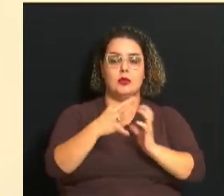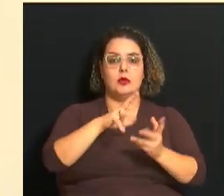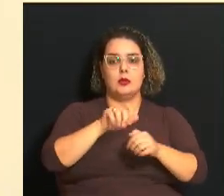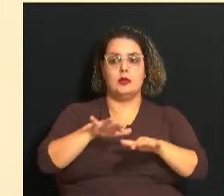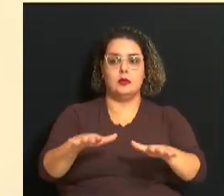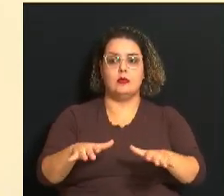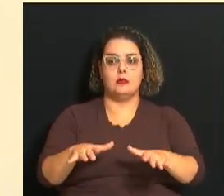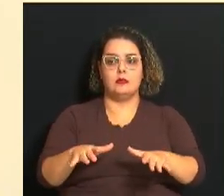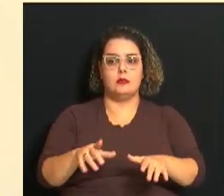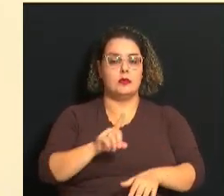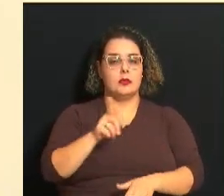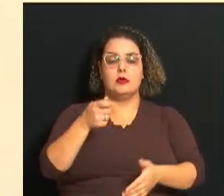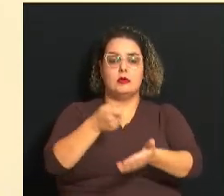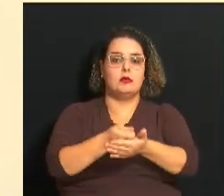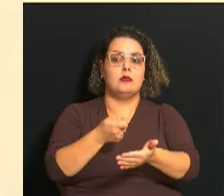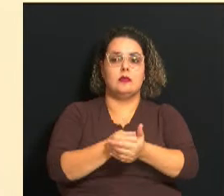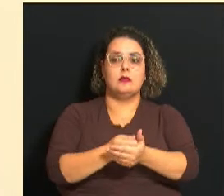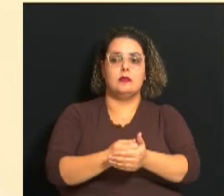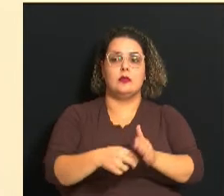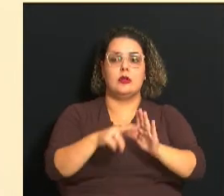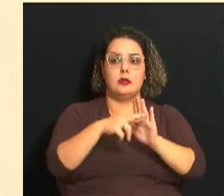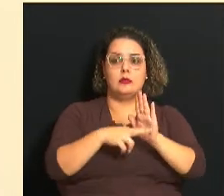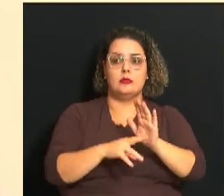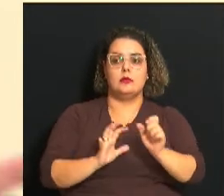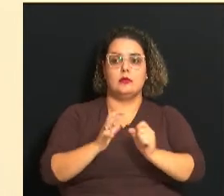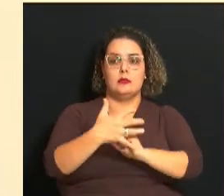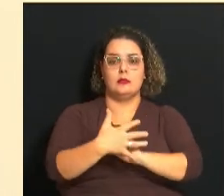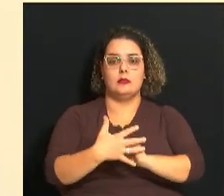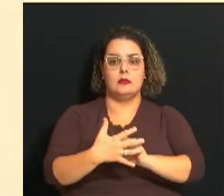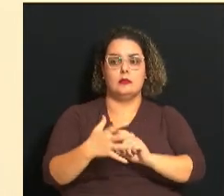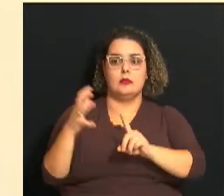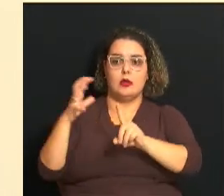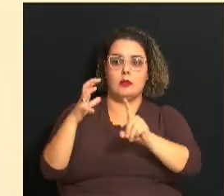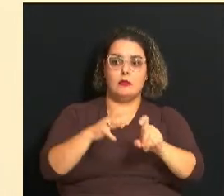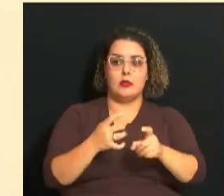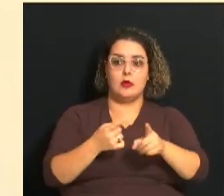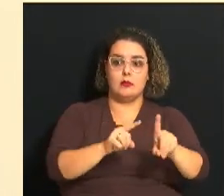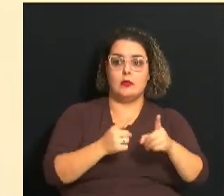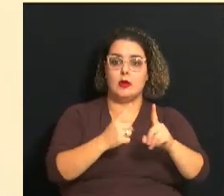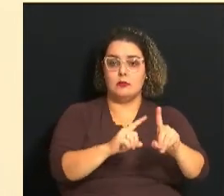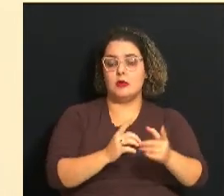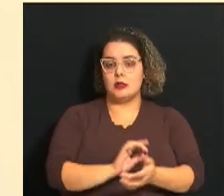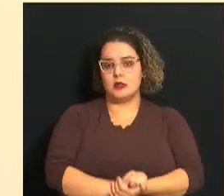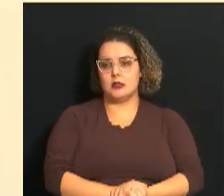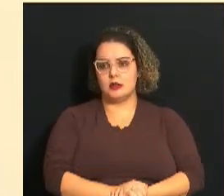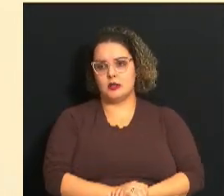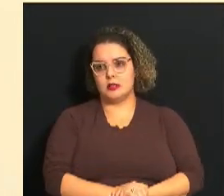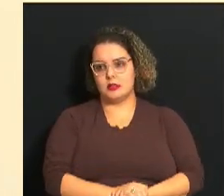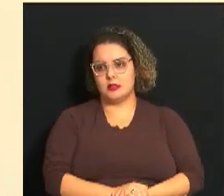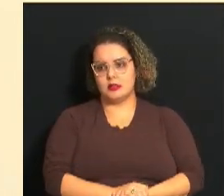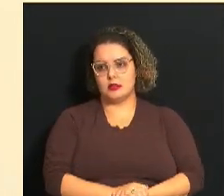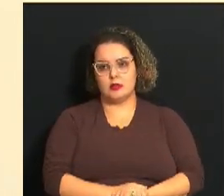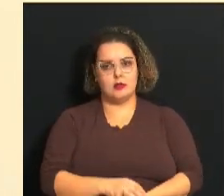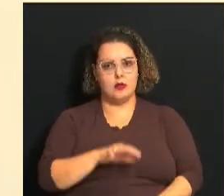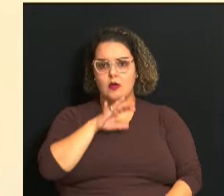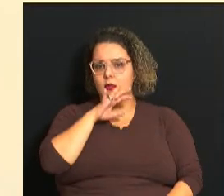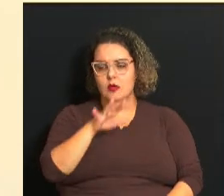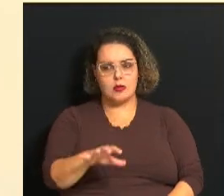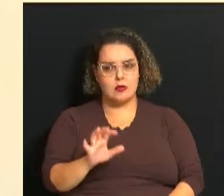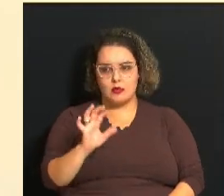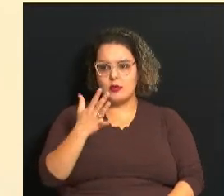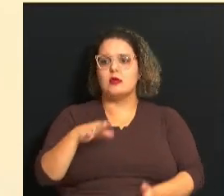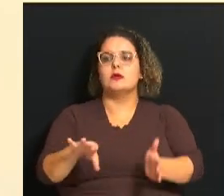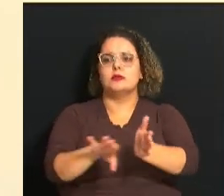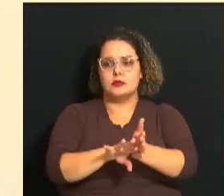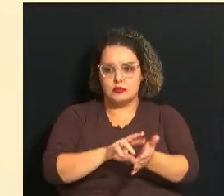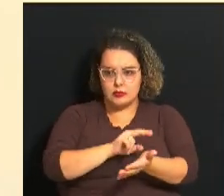denúncia de que não estavam cumprindo o protocolo de covide e é assediada perseguida né Isso aí é um absurdo que aconteceu chegou para